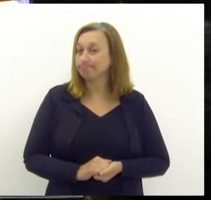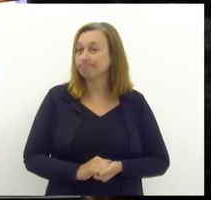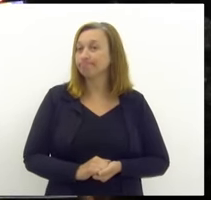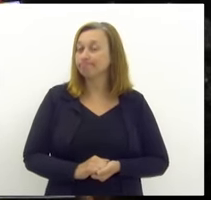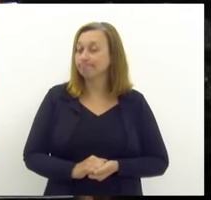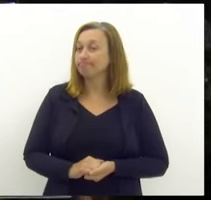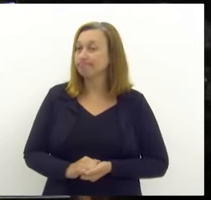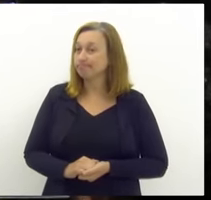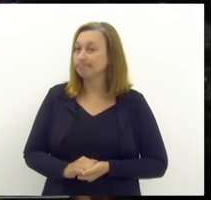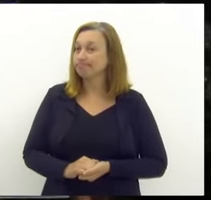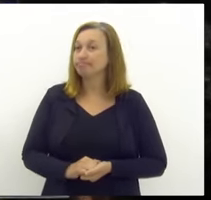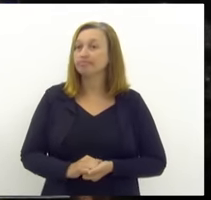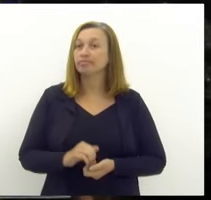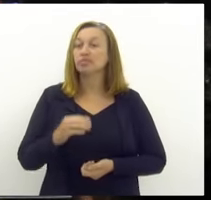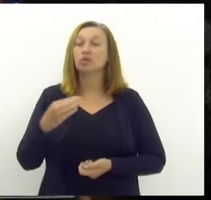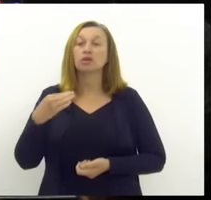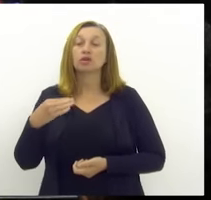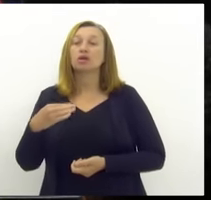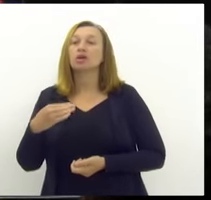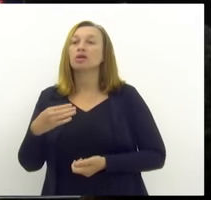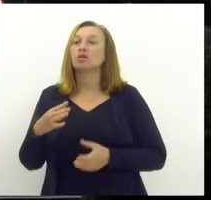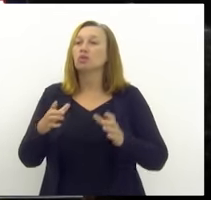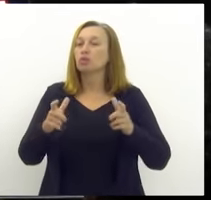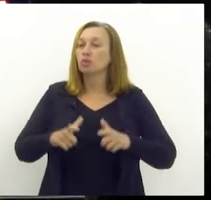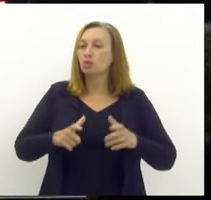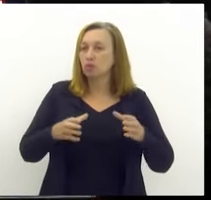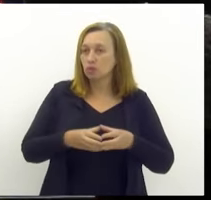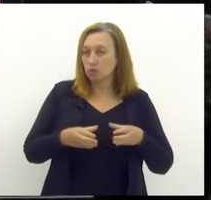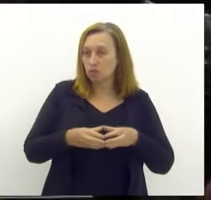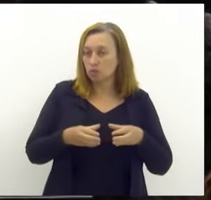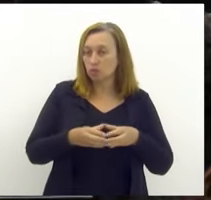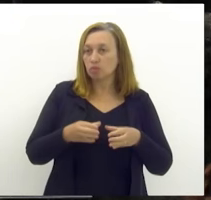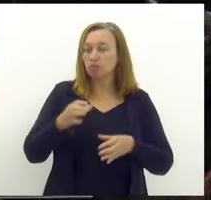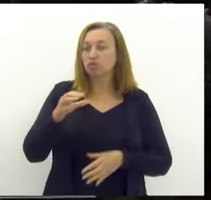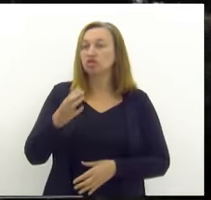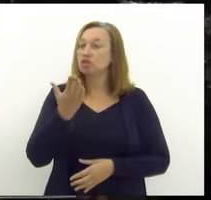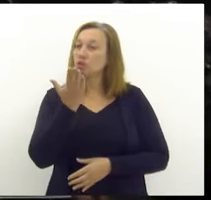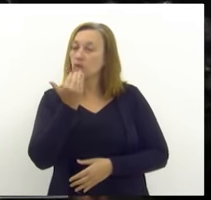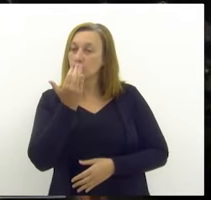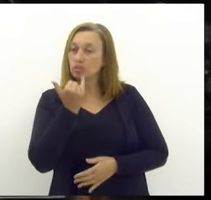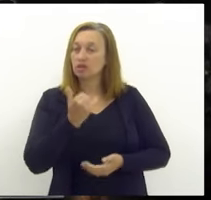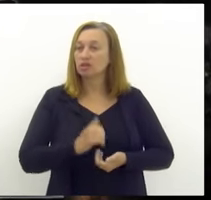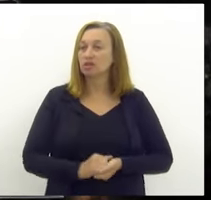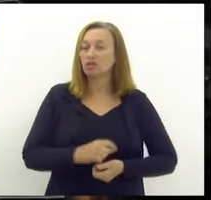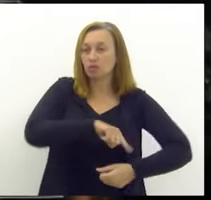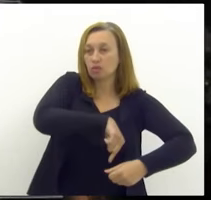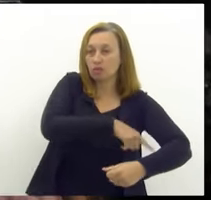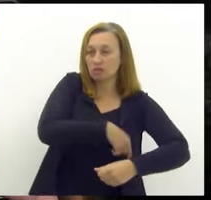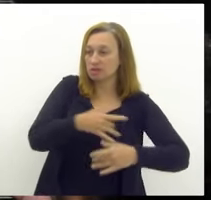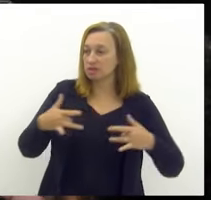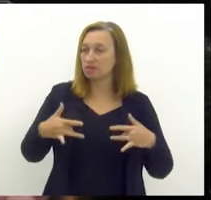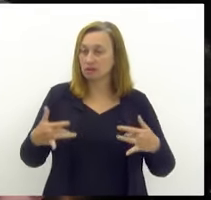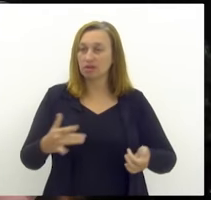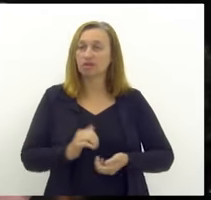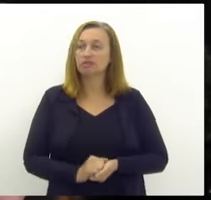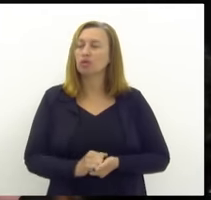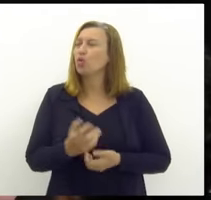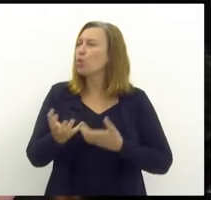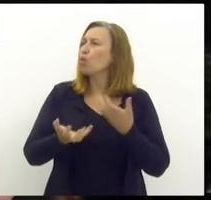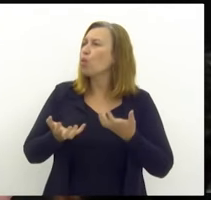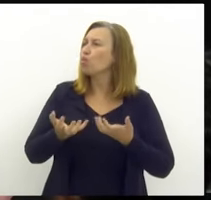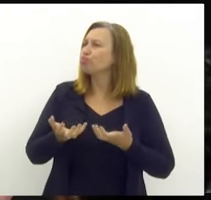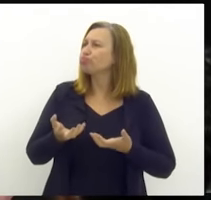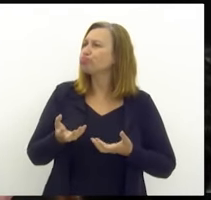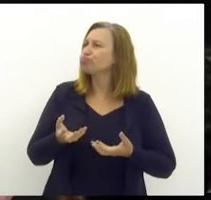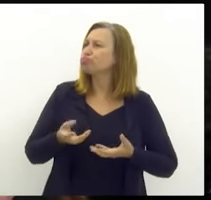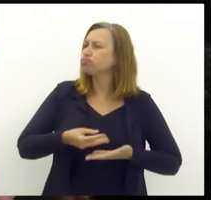metropolitana banco de alimentos cozinhas comunitárias Então como nós queremos distribuição